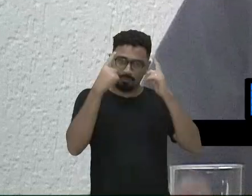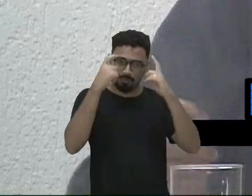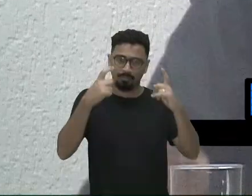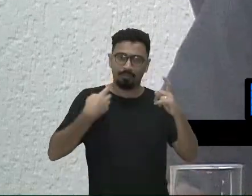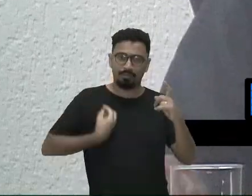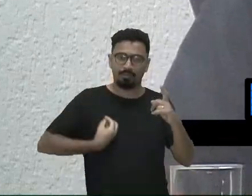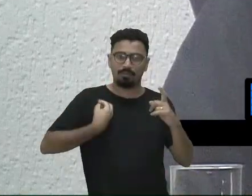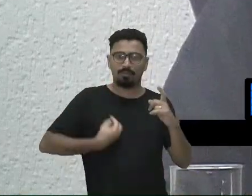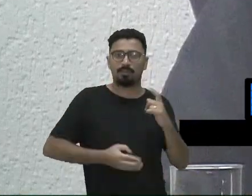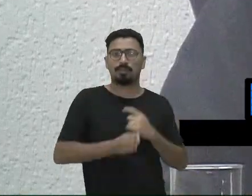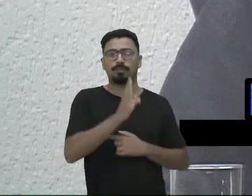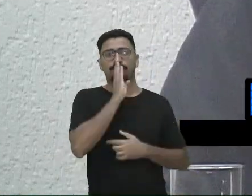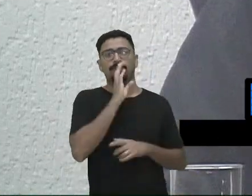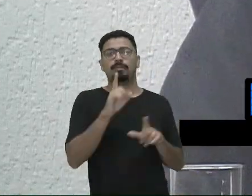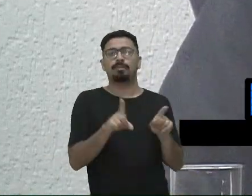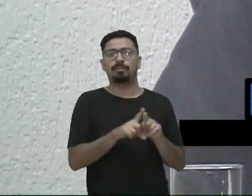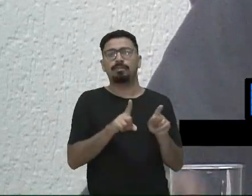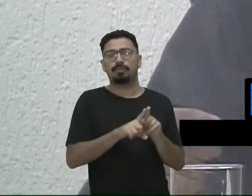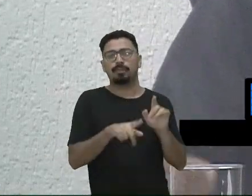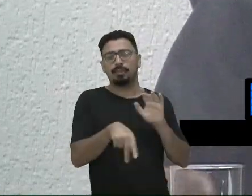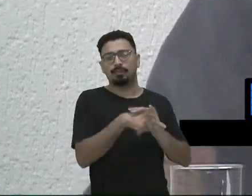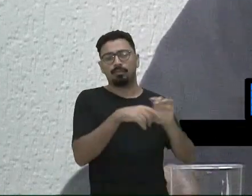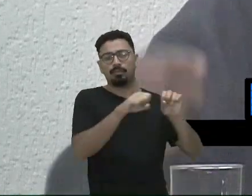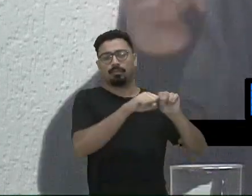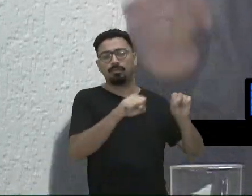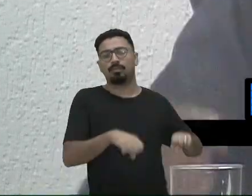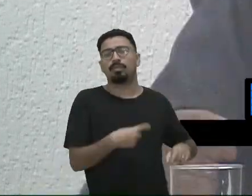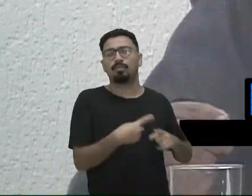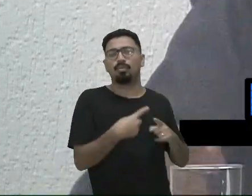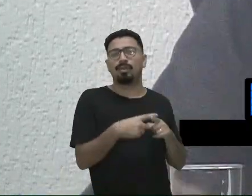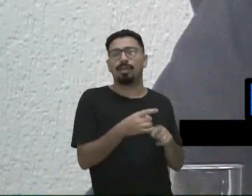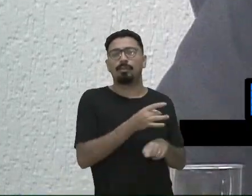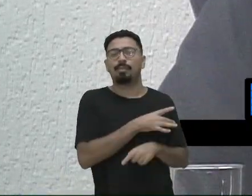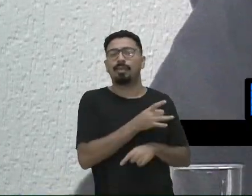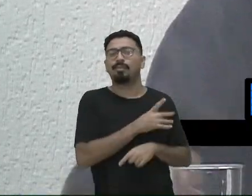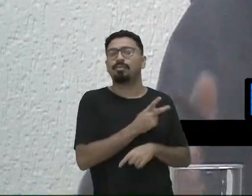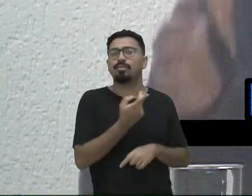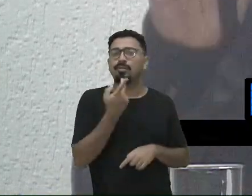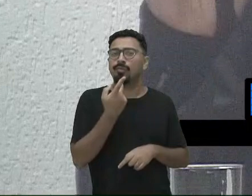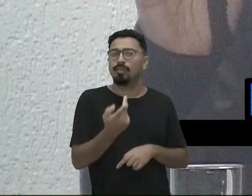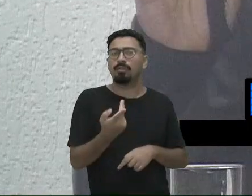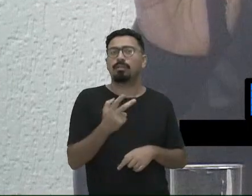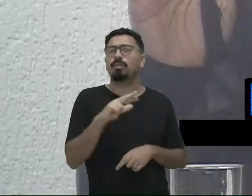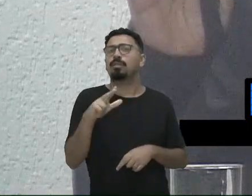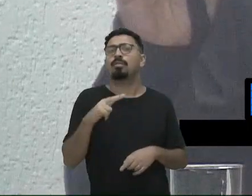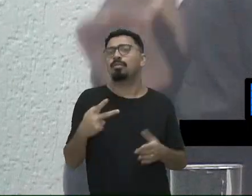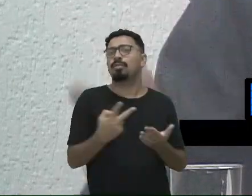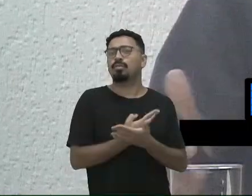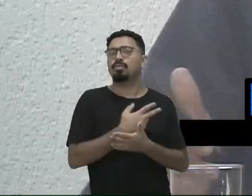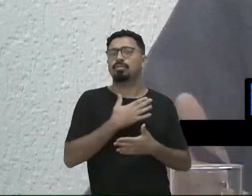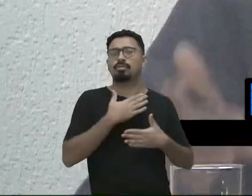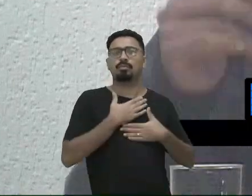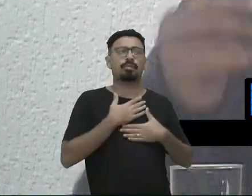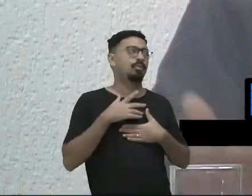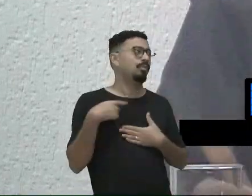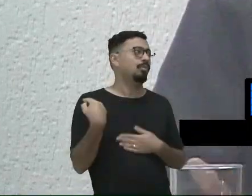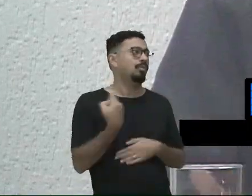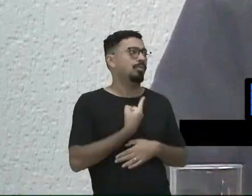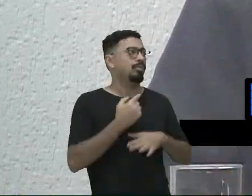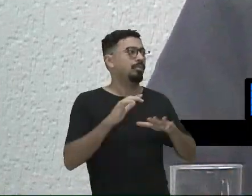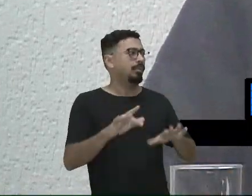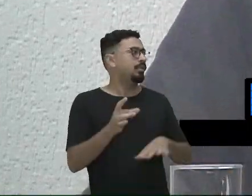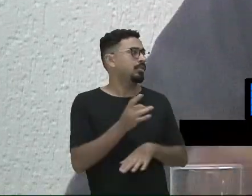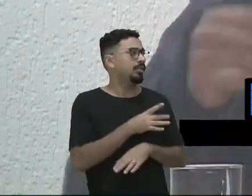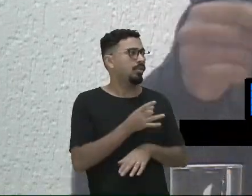O silenciamento ele também faz parte desse sistema, porque a gente tem medo de falar, não do que pode acontecer com a gente, mas a gente tem medo de